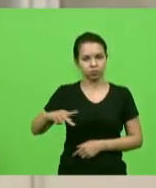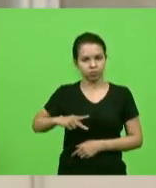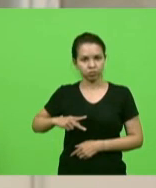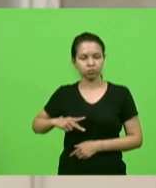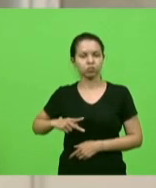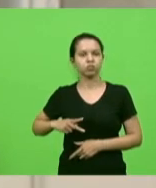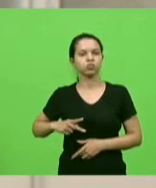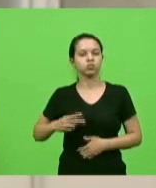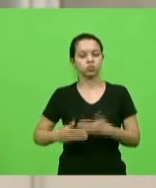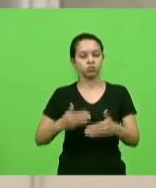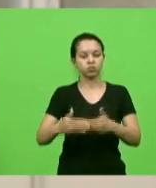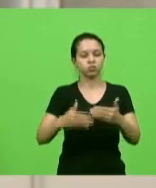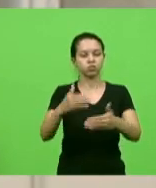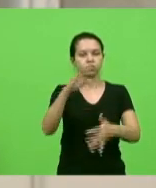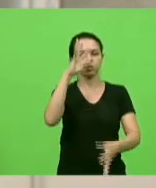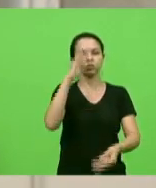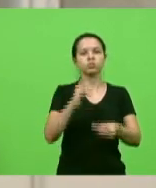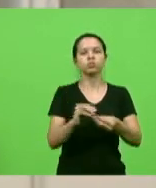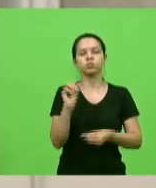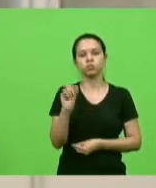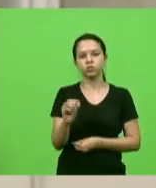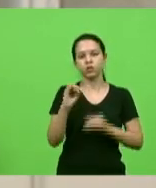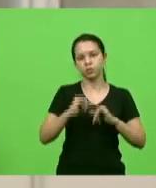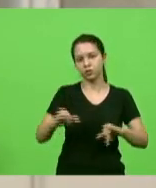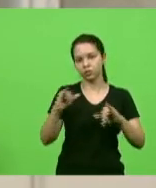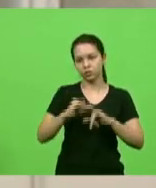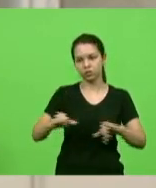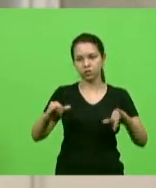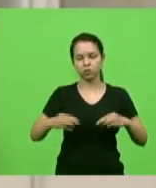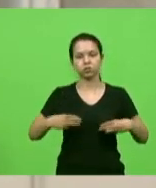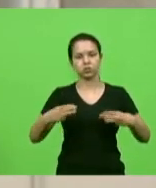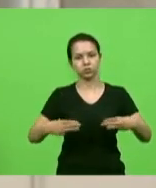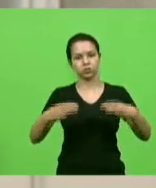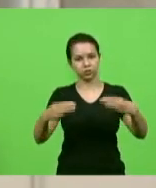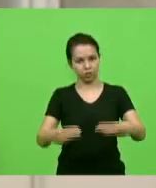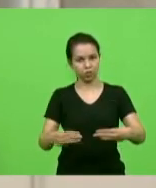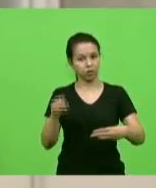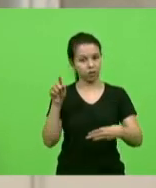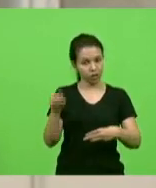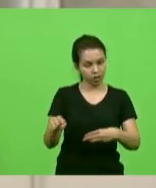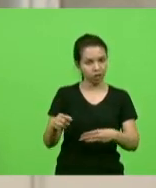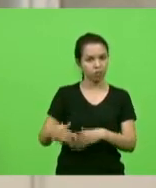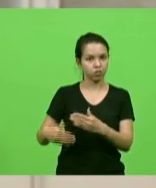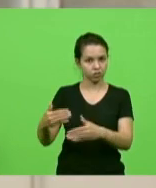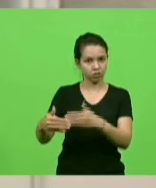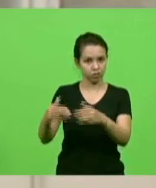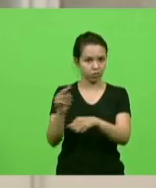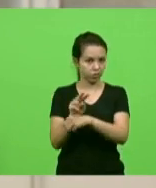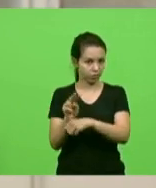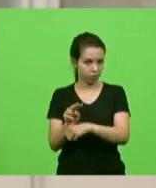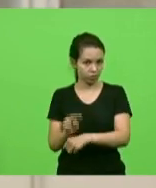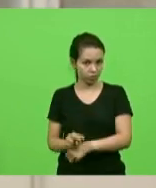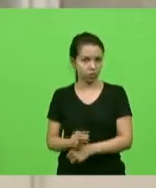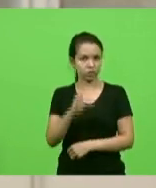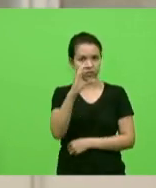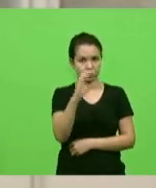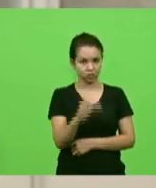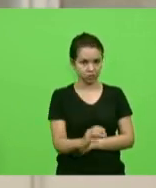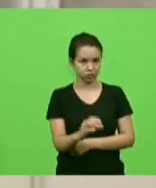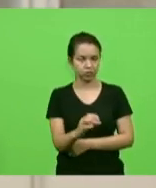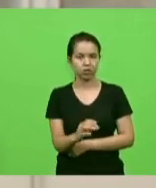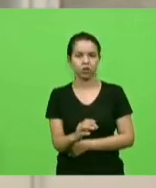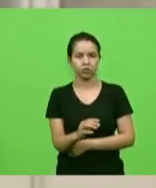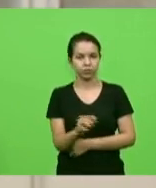conduz à conclusão de que a manifestação ministerial naquele procedimento investigatório civil